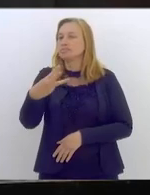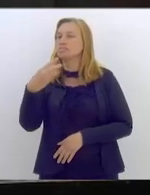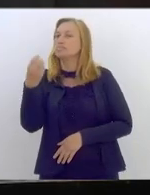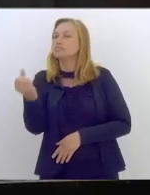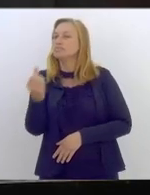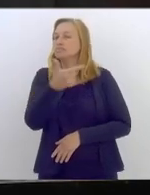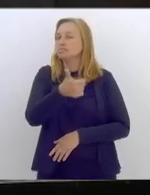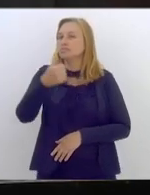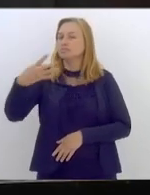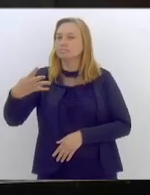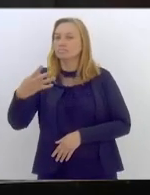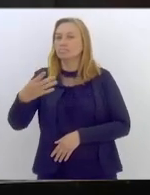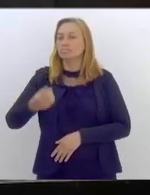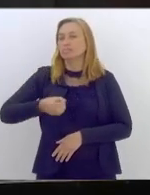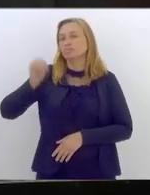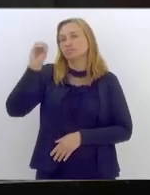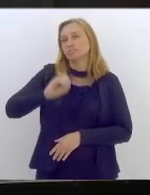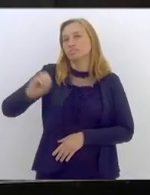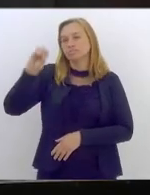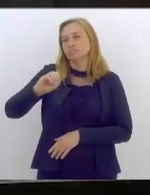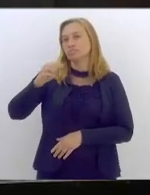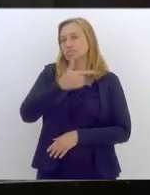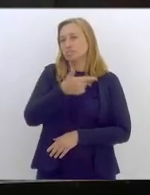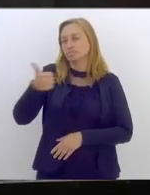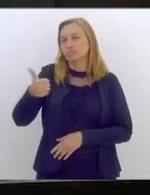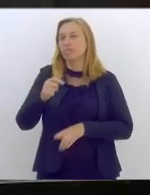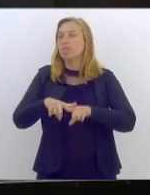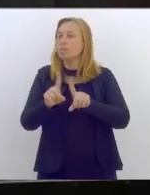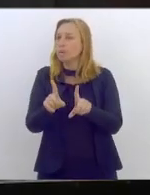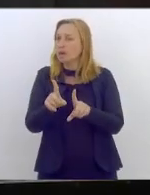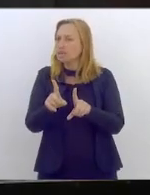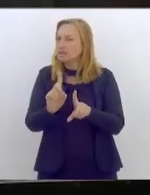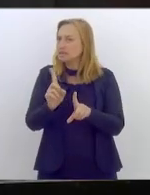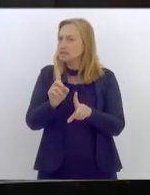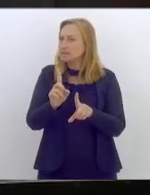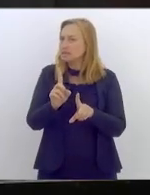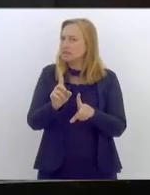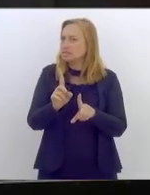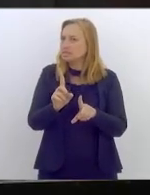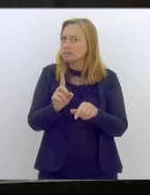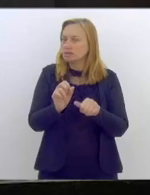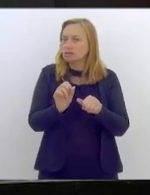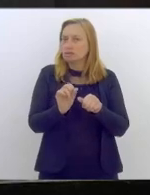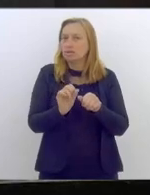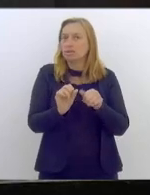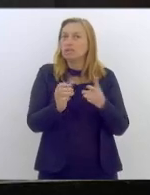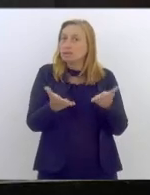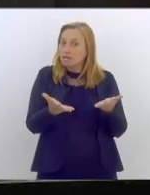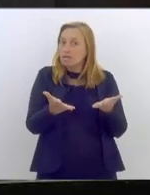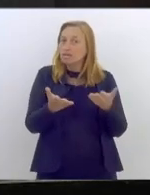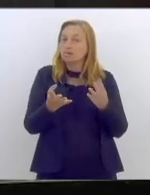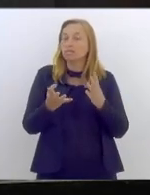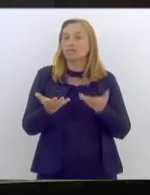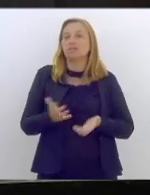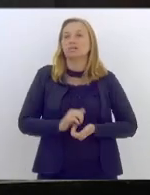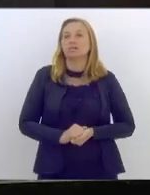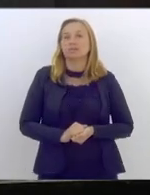de 14 de outubro de 21. Mas se assim o fizesse, estaria